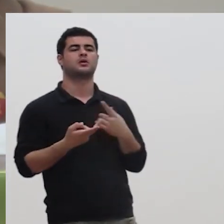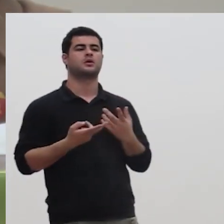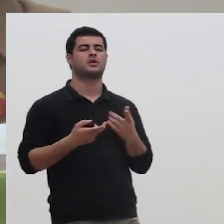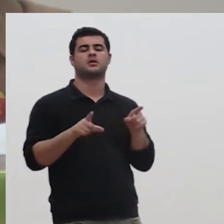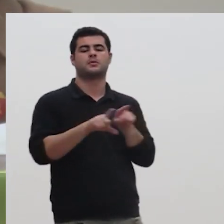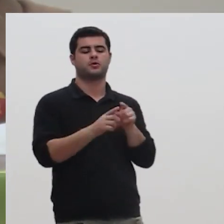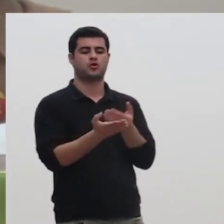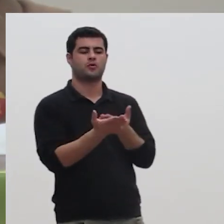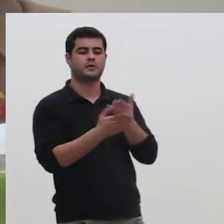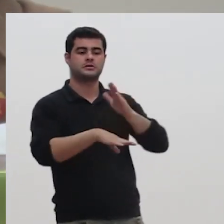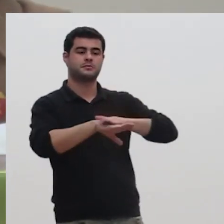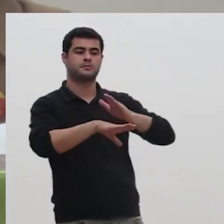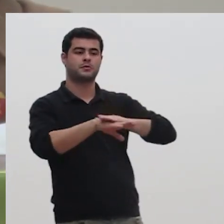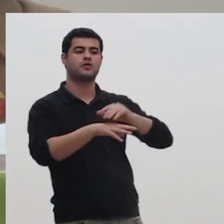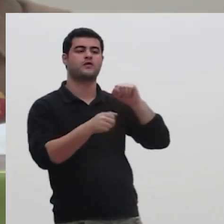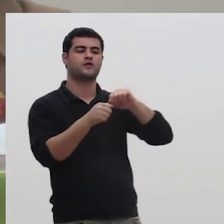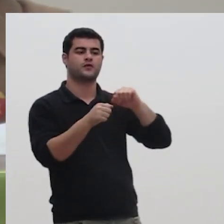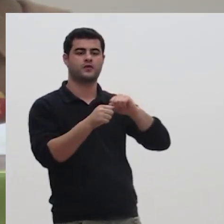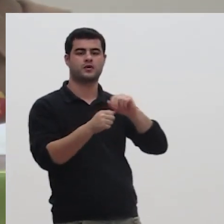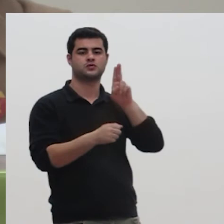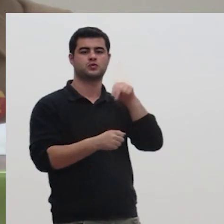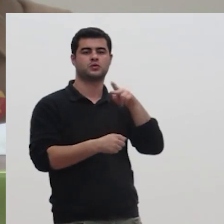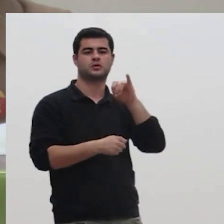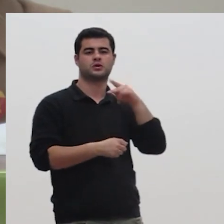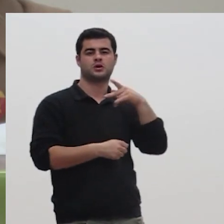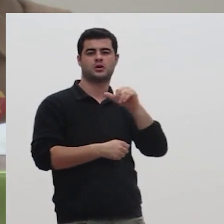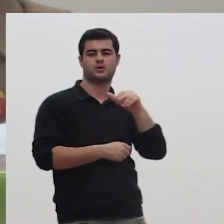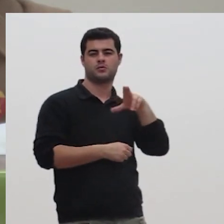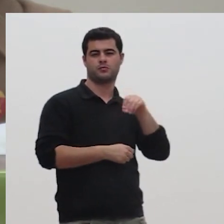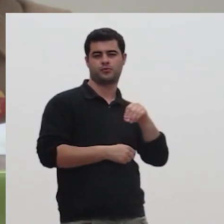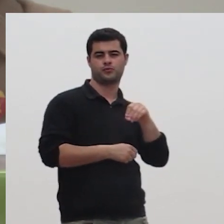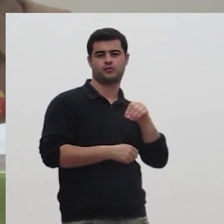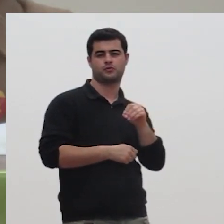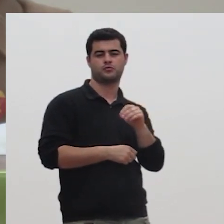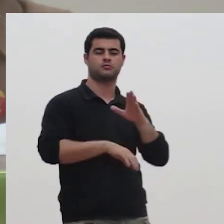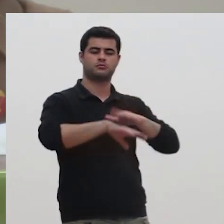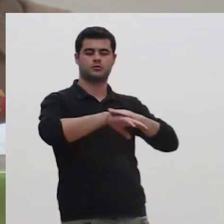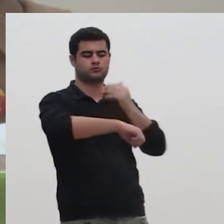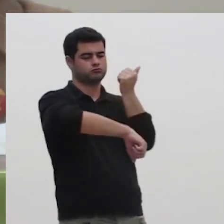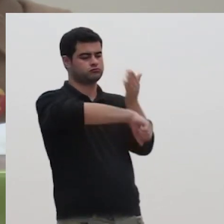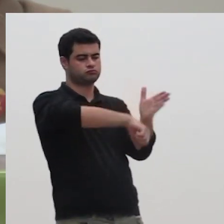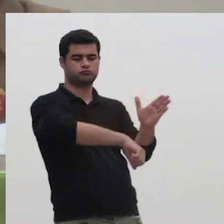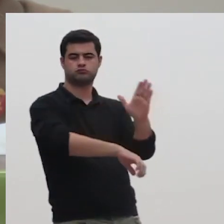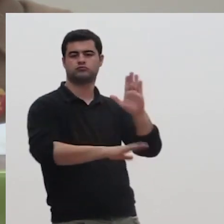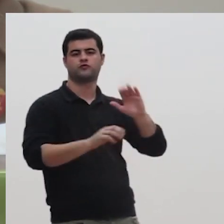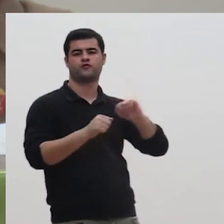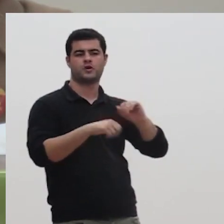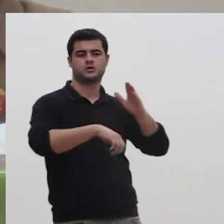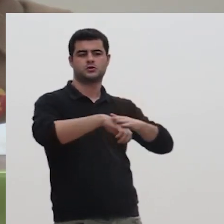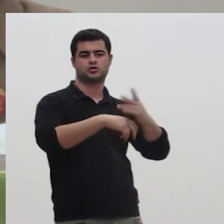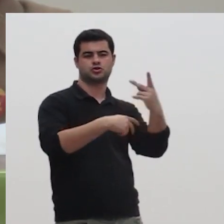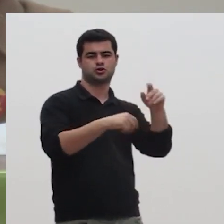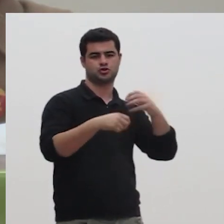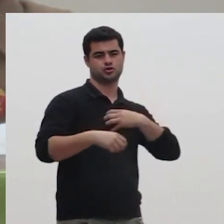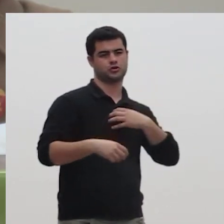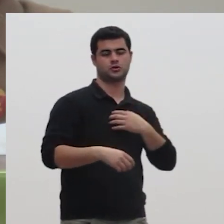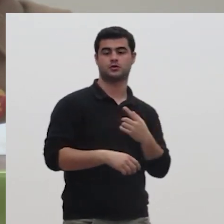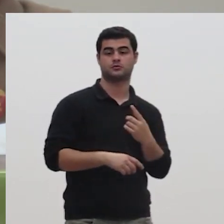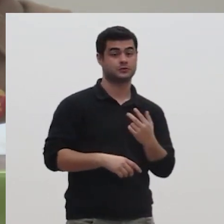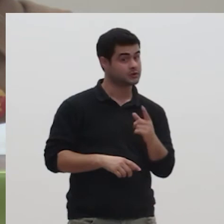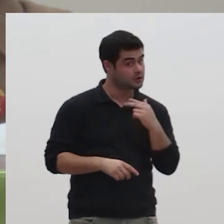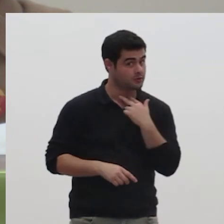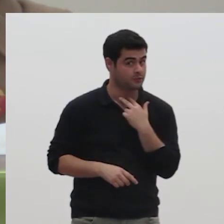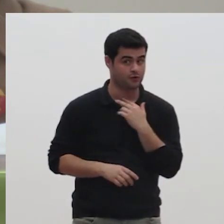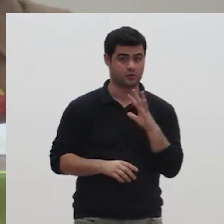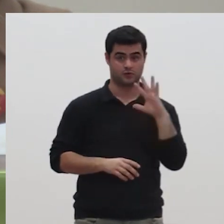partir daí, quem faz aula de campo, emblematicamente aqui dentro desse setor, que se vire ou que agora faça de um outro jeito, porque isso é alguma coisa que não pode acontecer. Uma